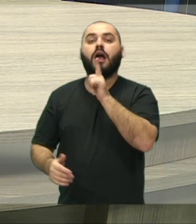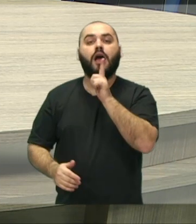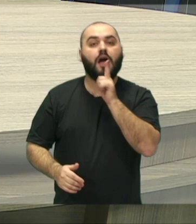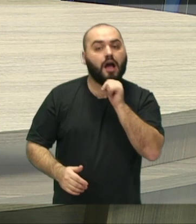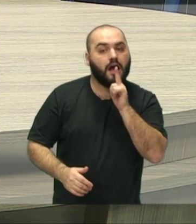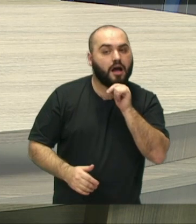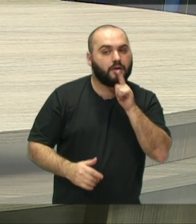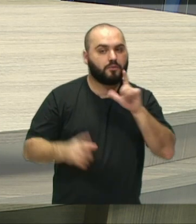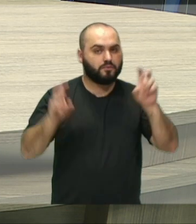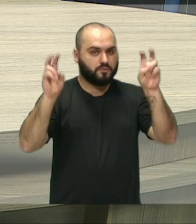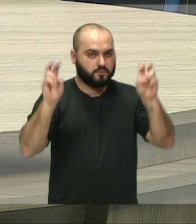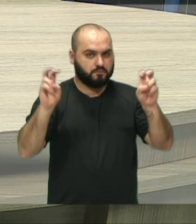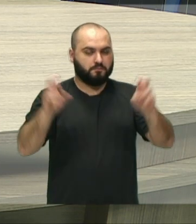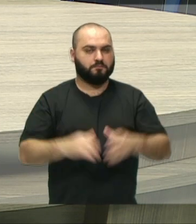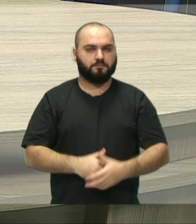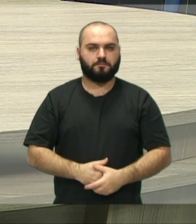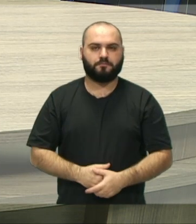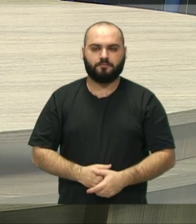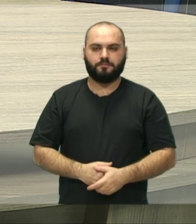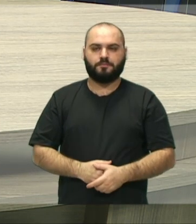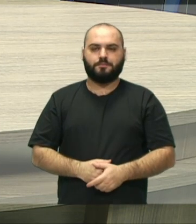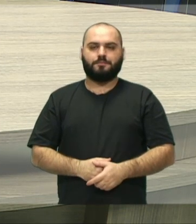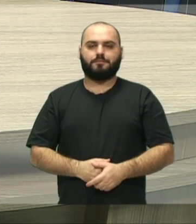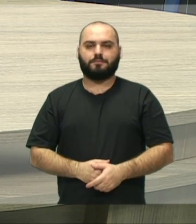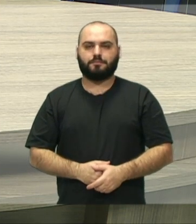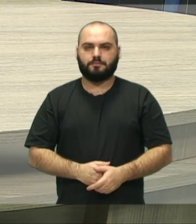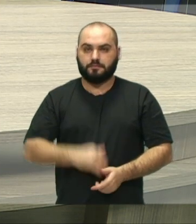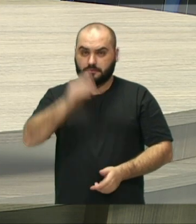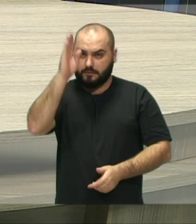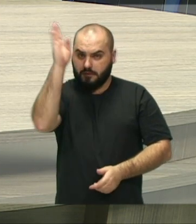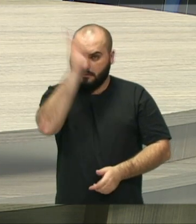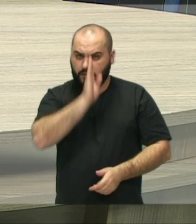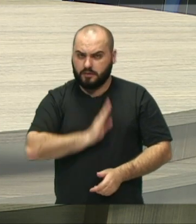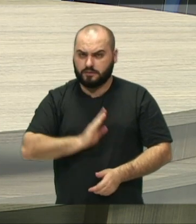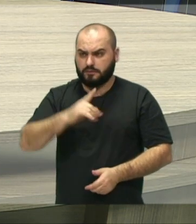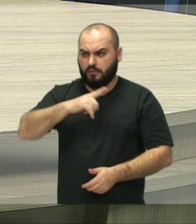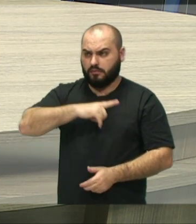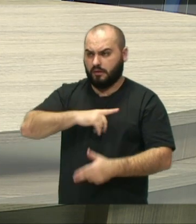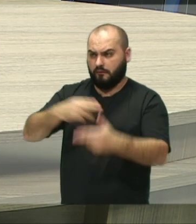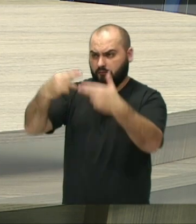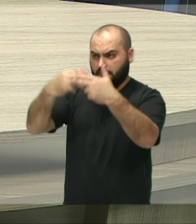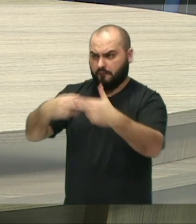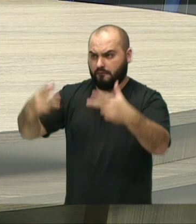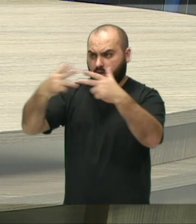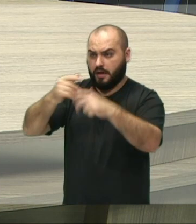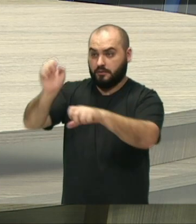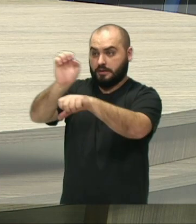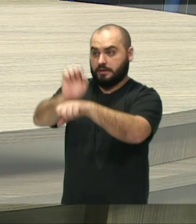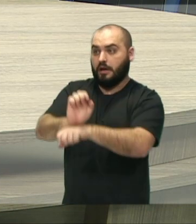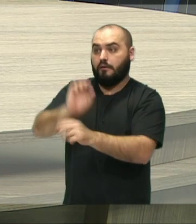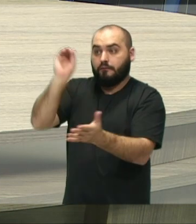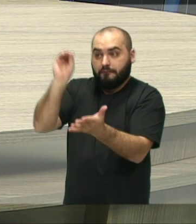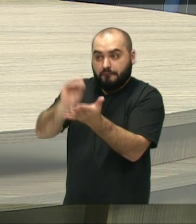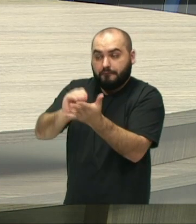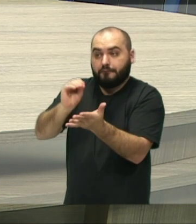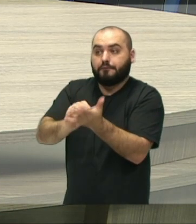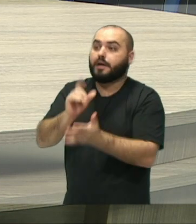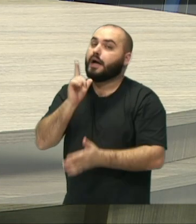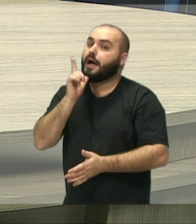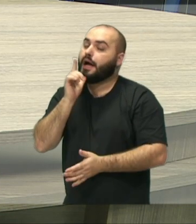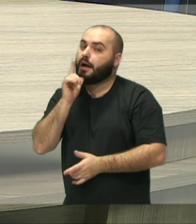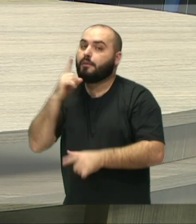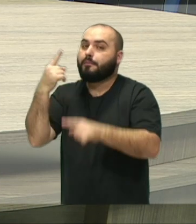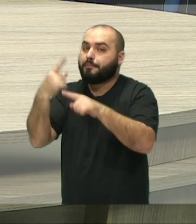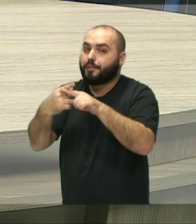O Brasil está vivendo hoje em vários estados já com falta de água por causa da seca,